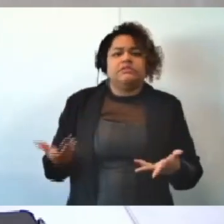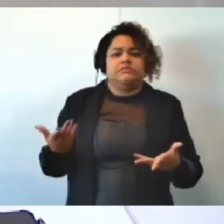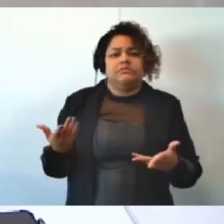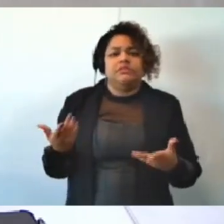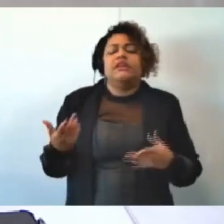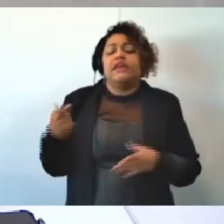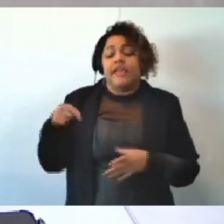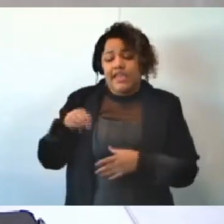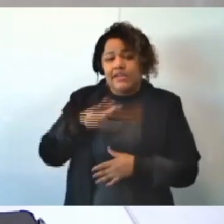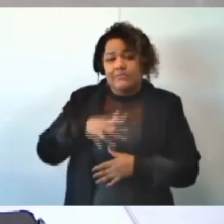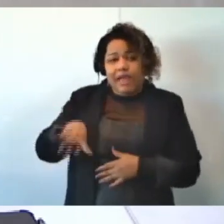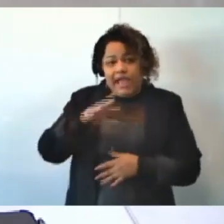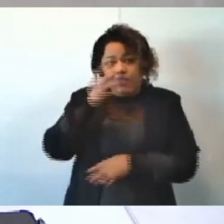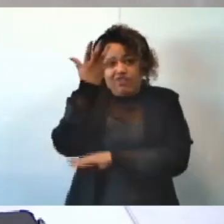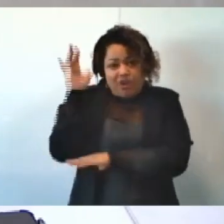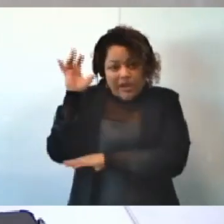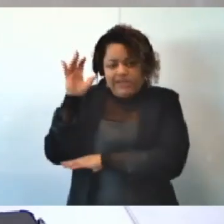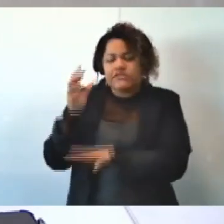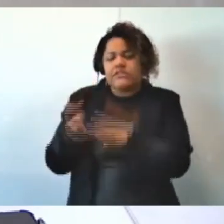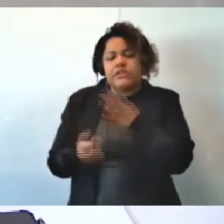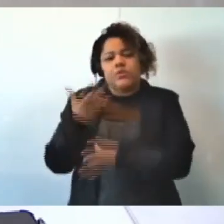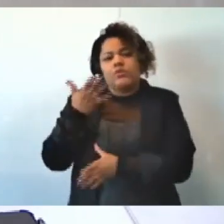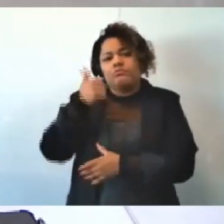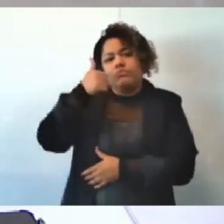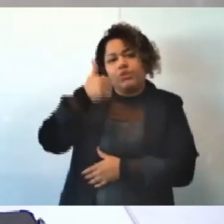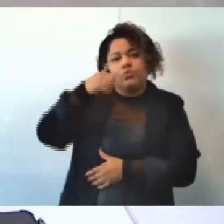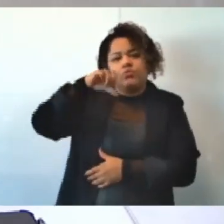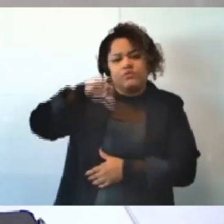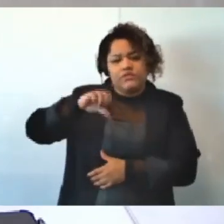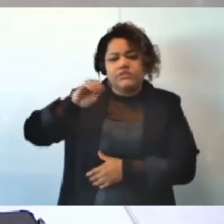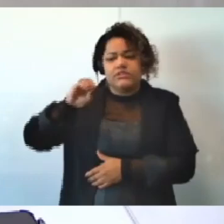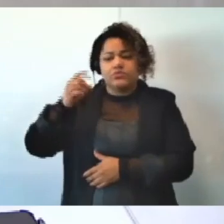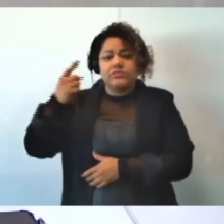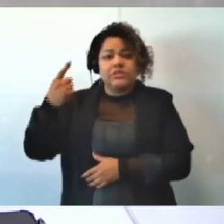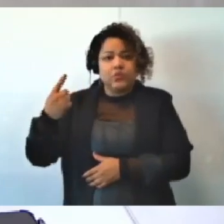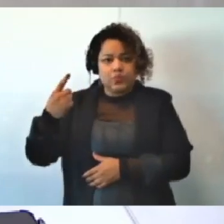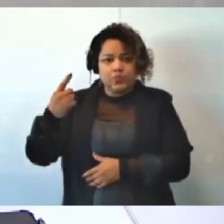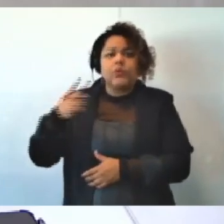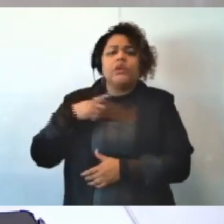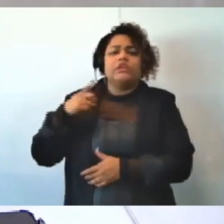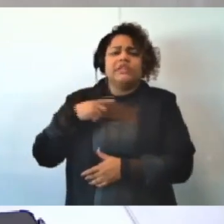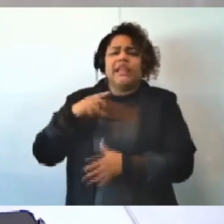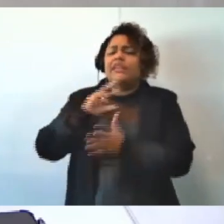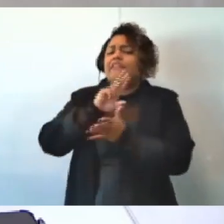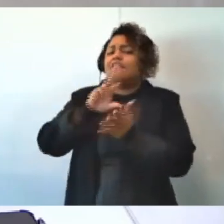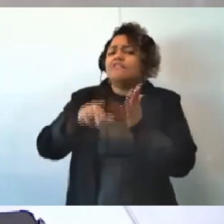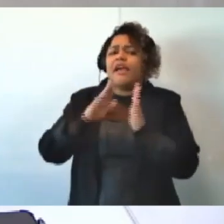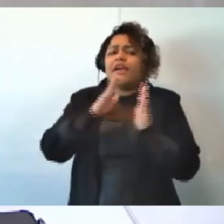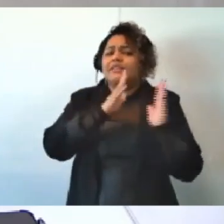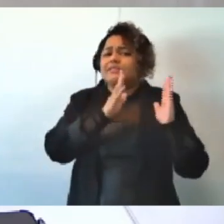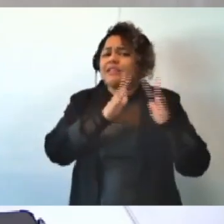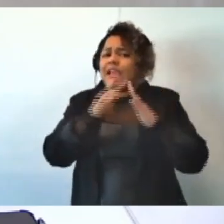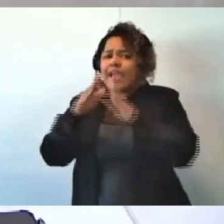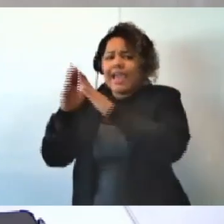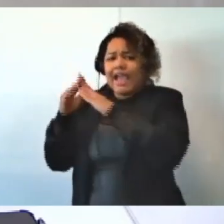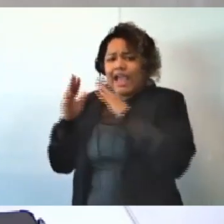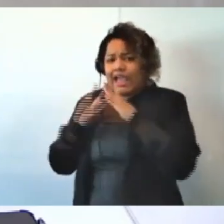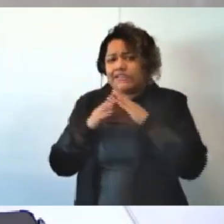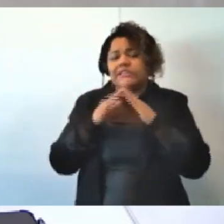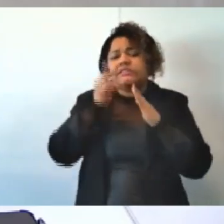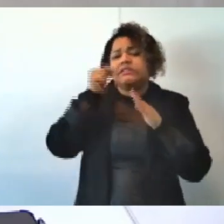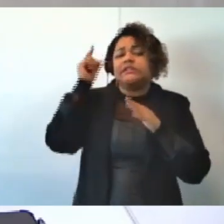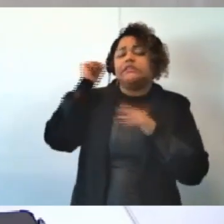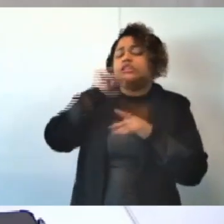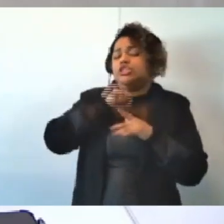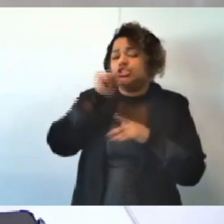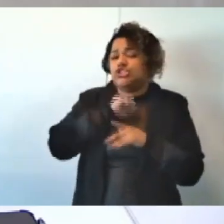imóveis tombados. Temos uma arquitetura linda, bonita, que remete à nossa história, que faz parte da construção não só do bairro,